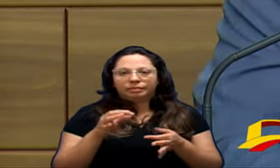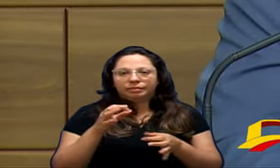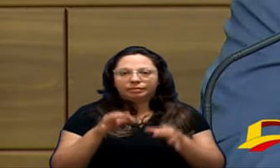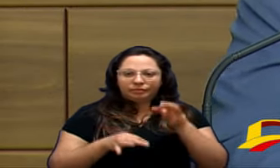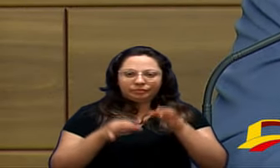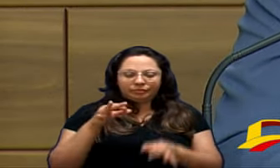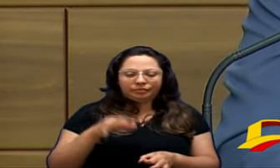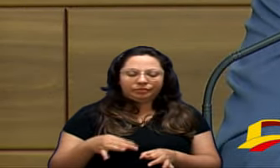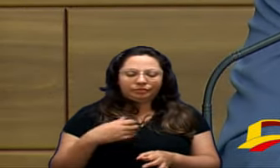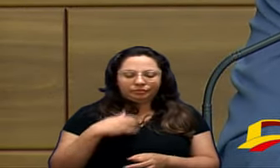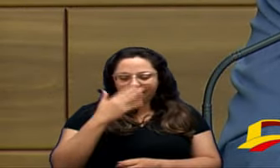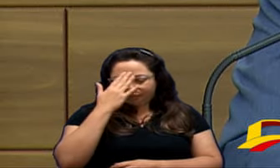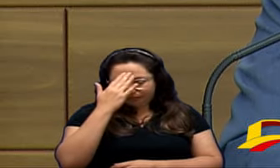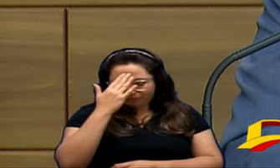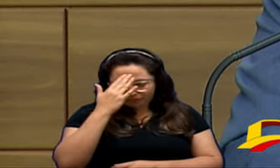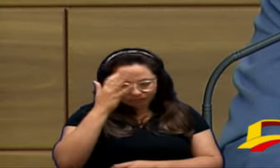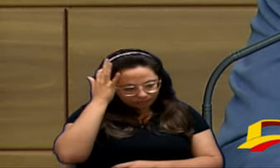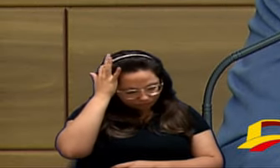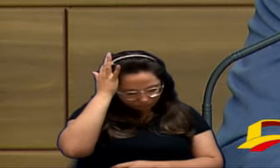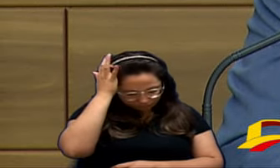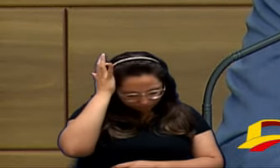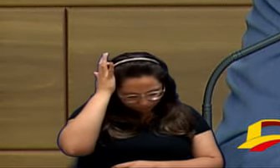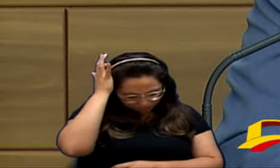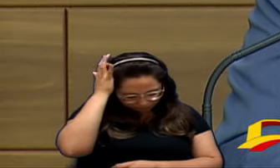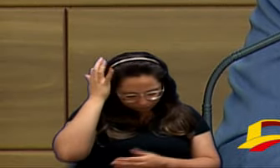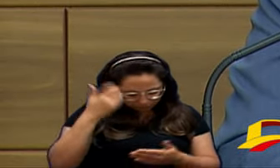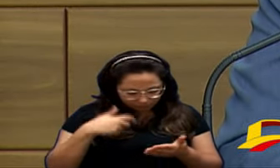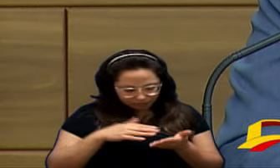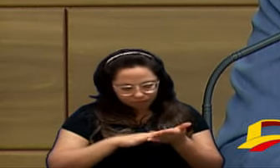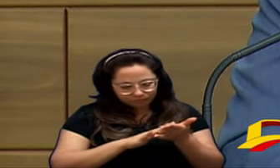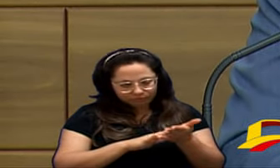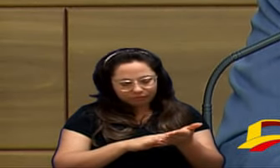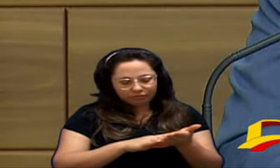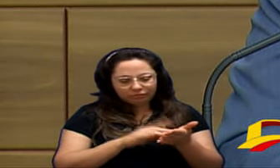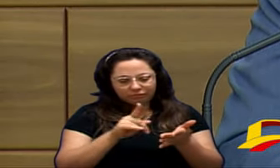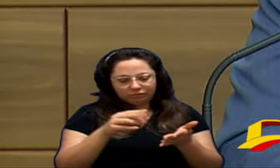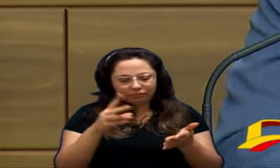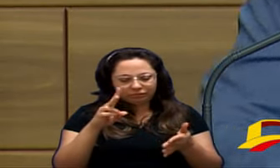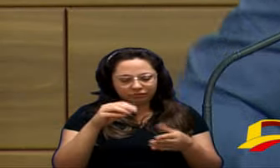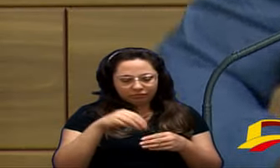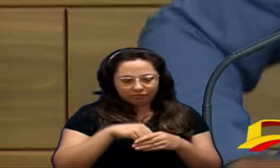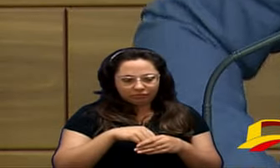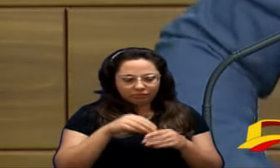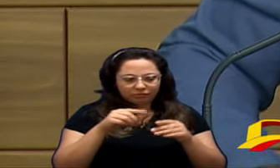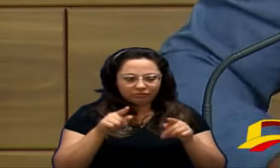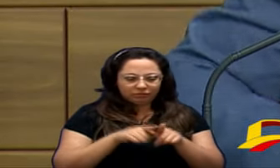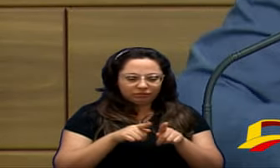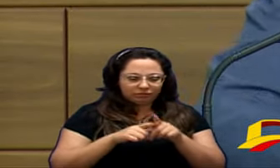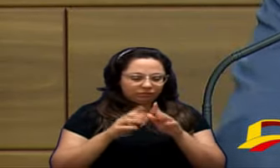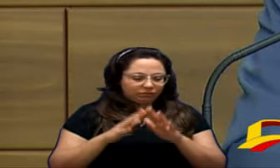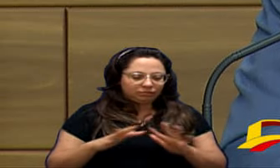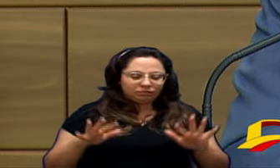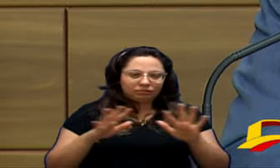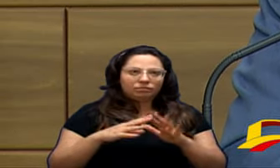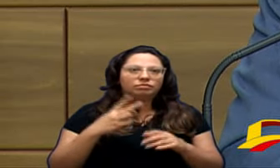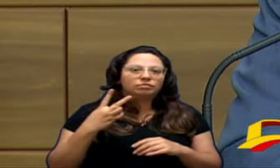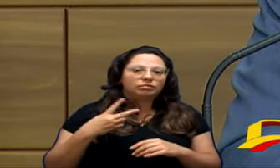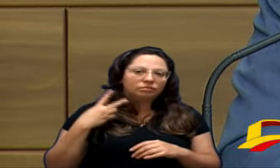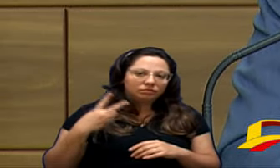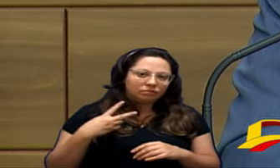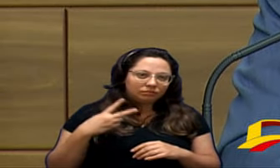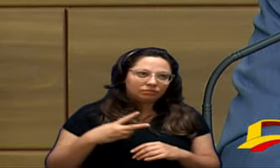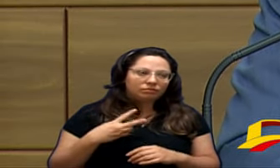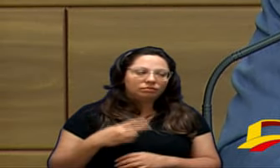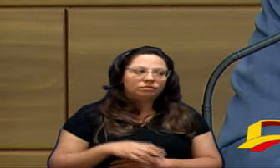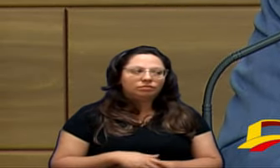agradecimento pessoal quer e meus parabéns pela eleição cumprimento também todos os vereadores aqui presentes vereadora Iara